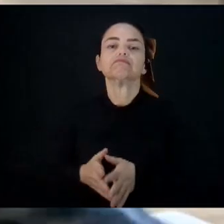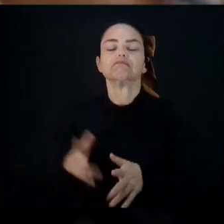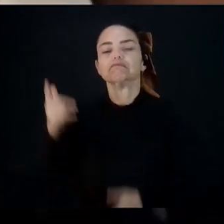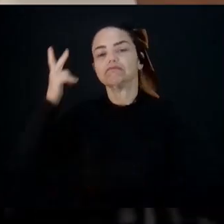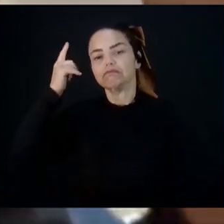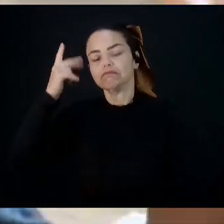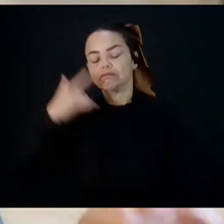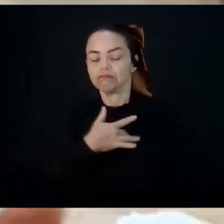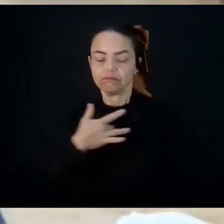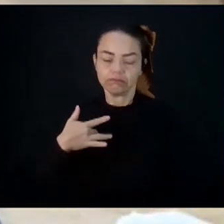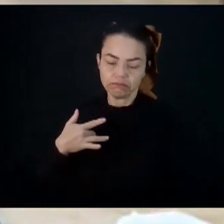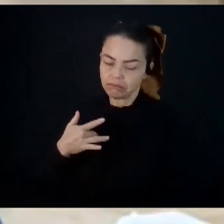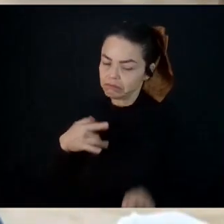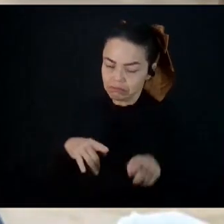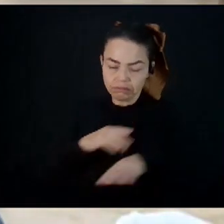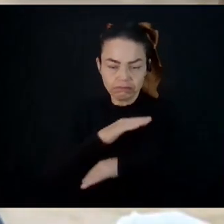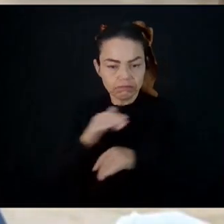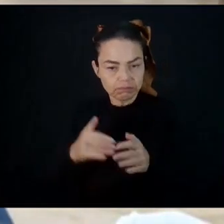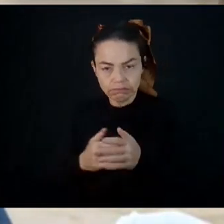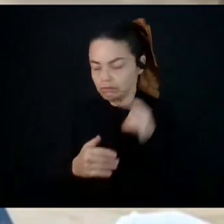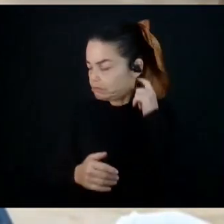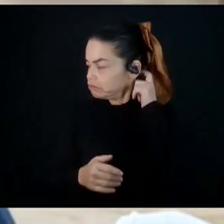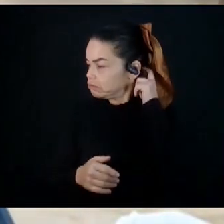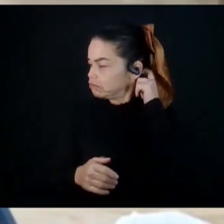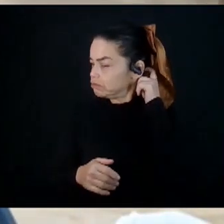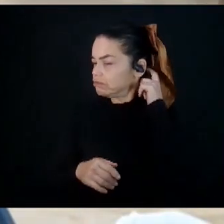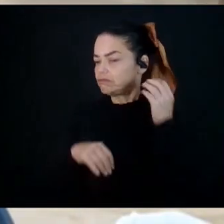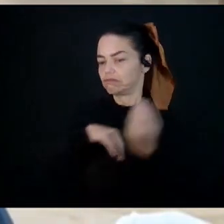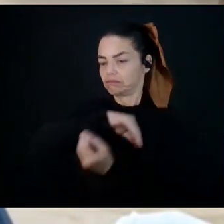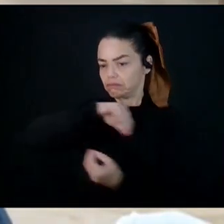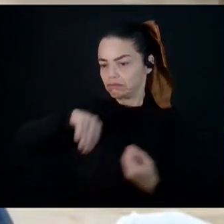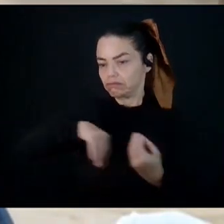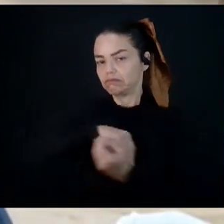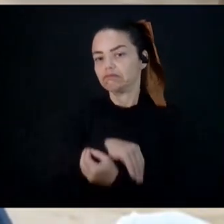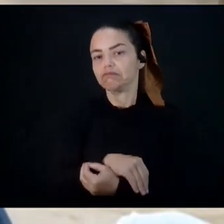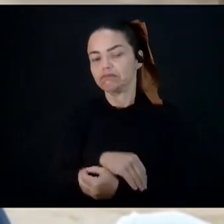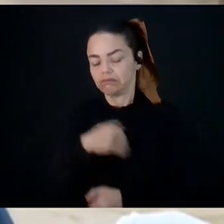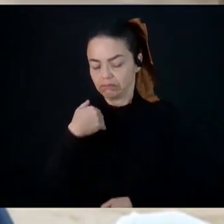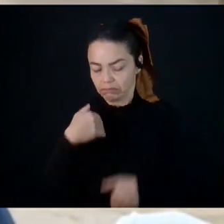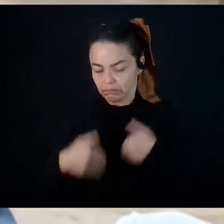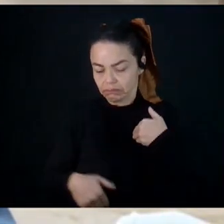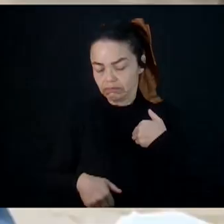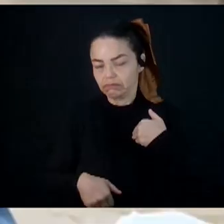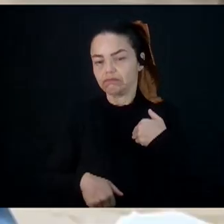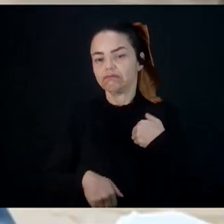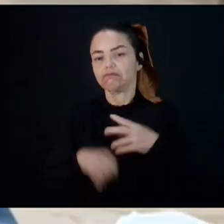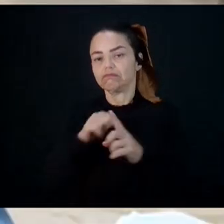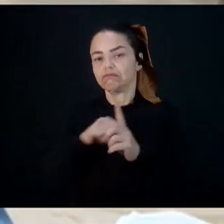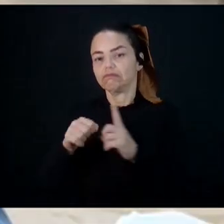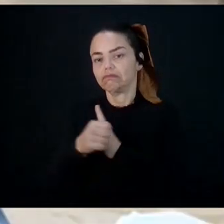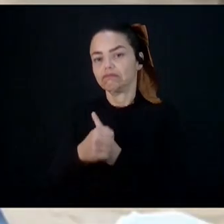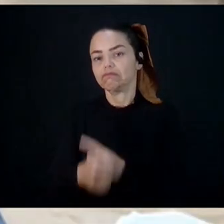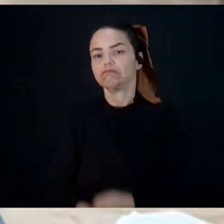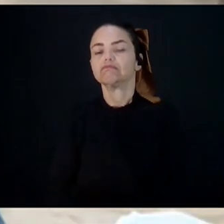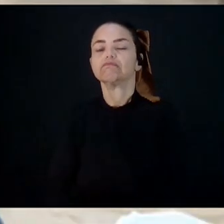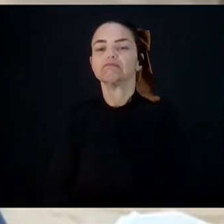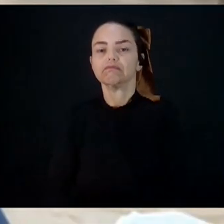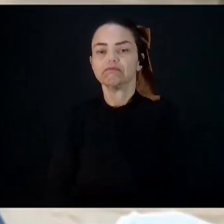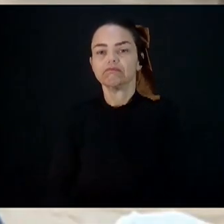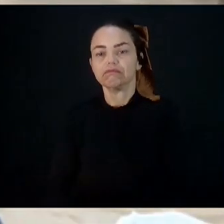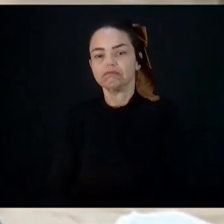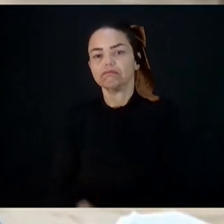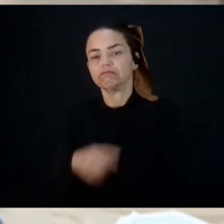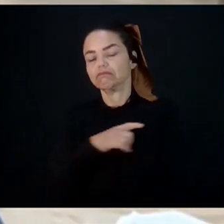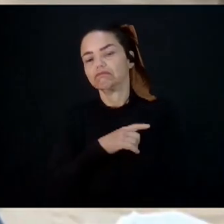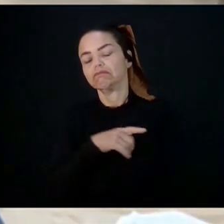saúde. Saúde envolve, né, o físico, o mental e o social. Então, cada vez